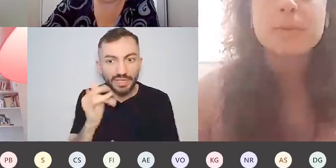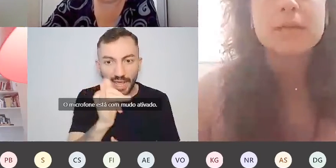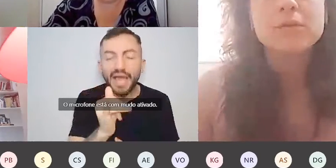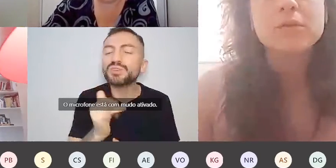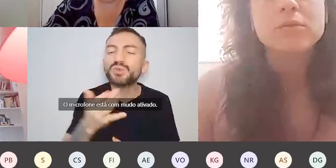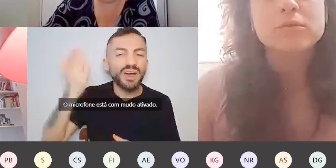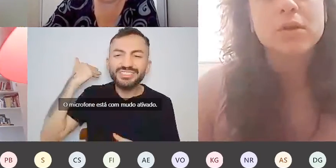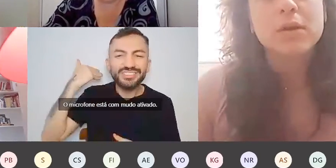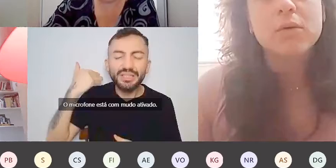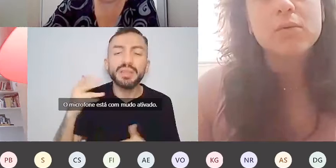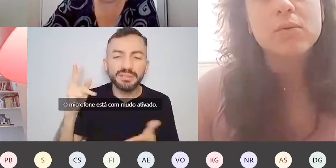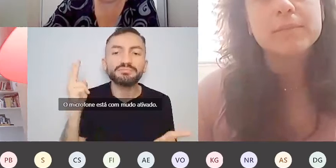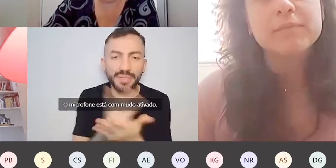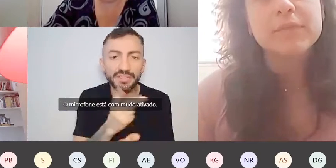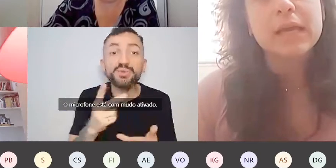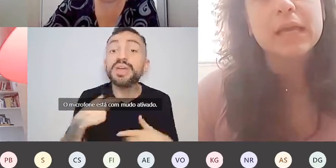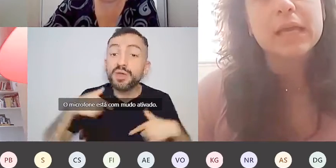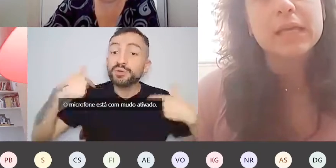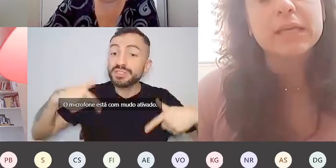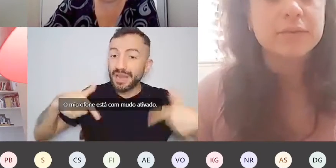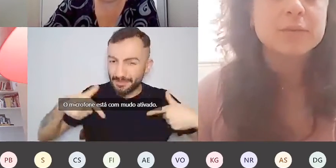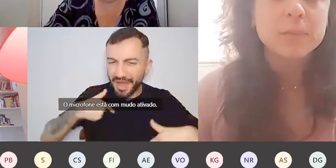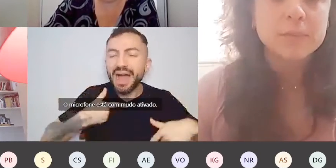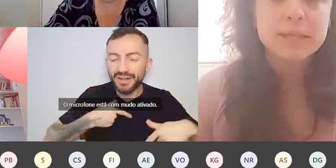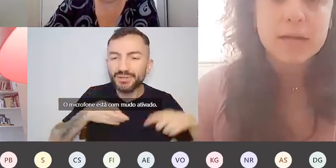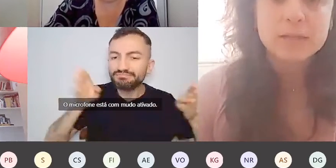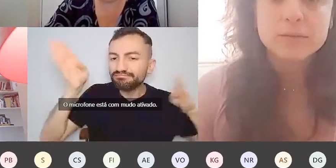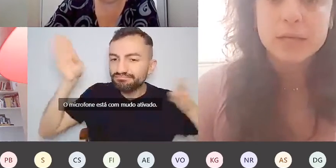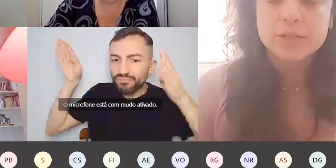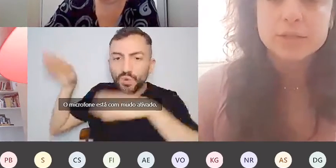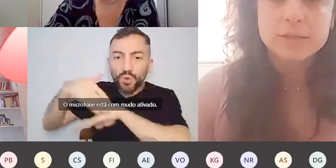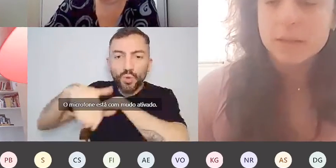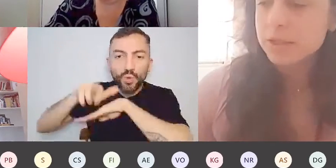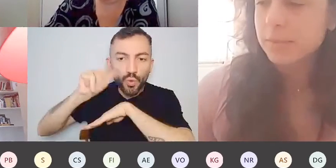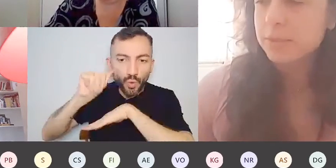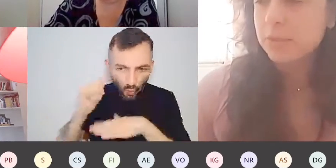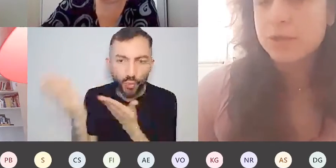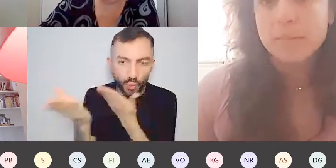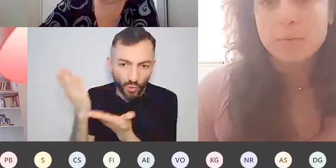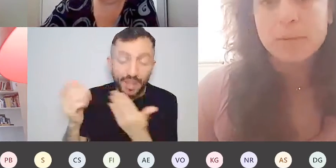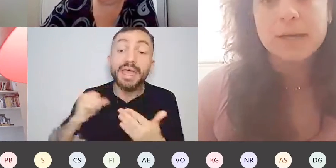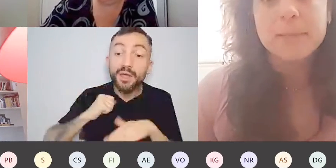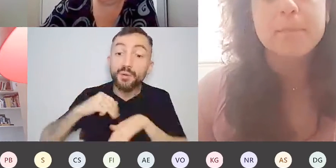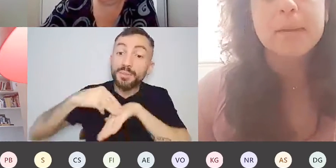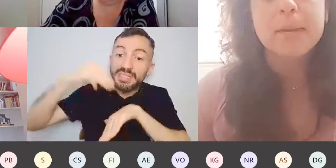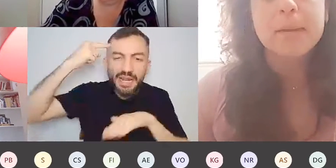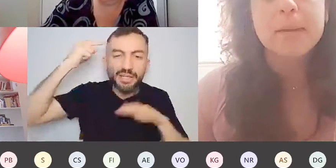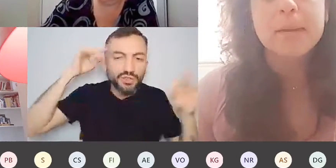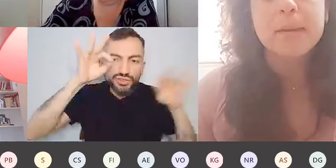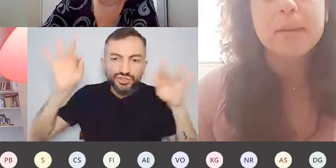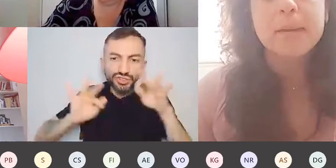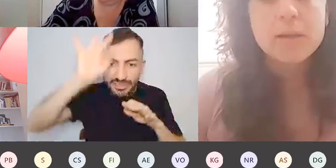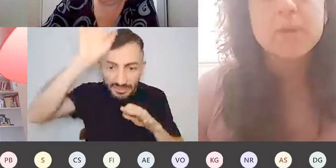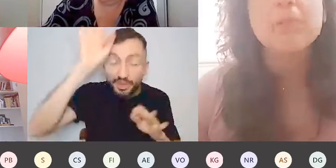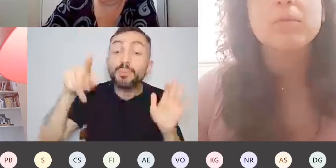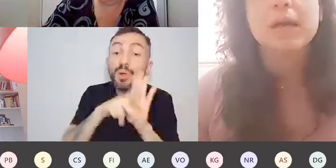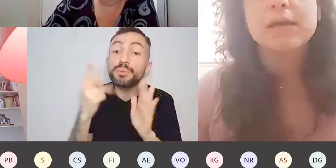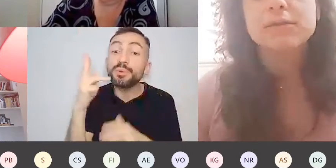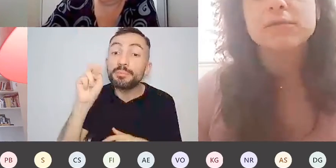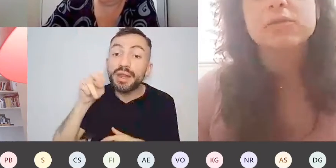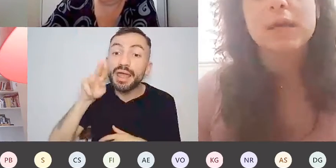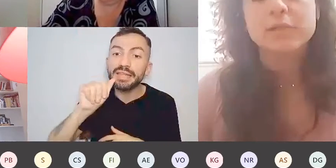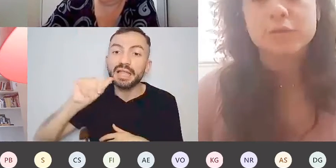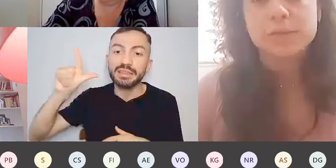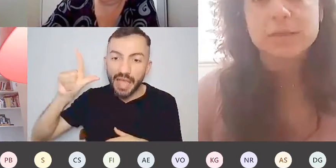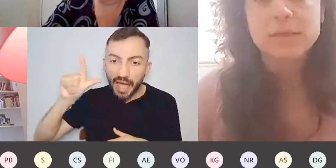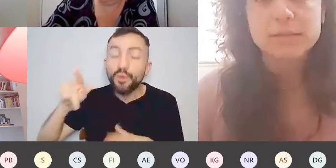Como trabalhadora do consultório na rua, né? E fiz meu mestrado, né, em gestão e planejamento de política pública em pré-natal para